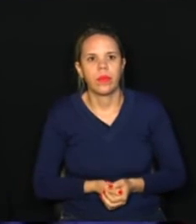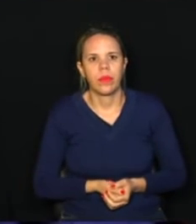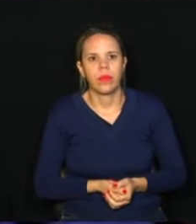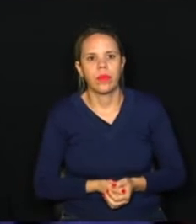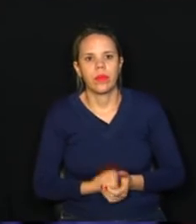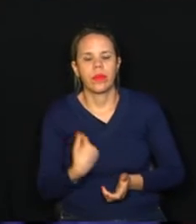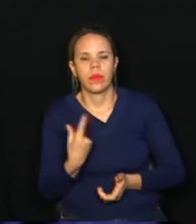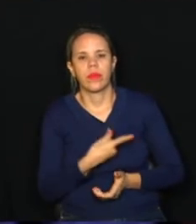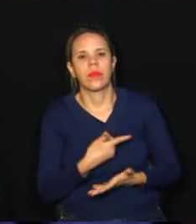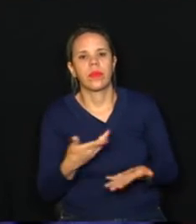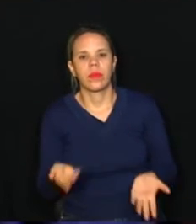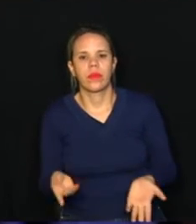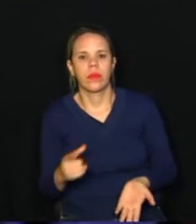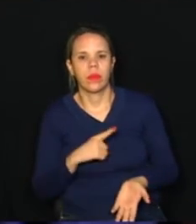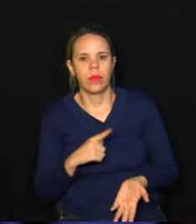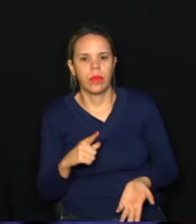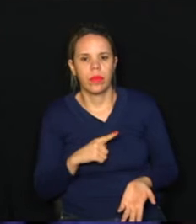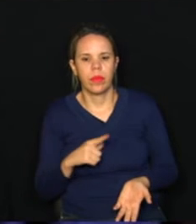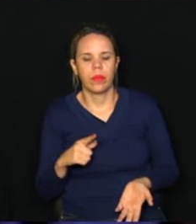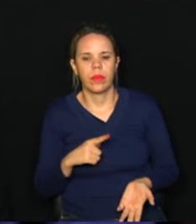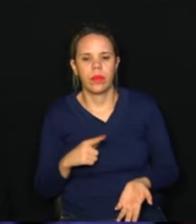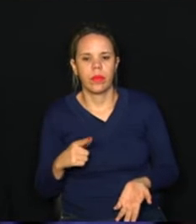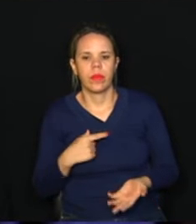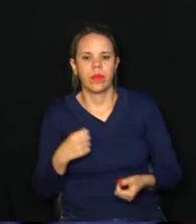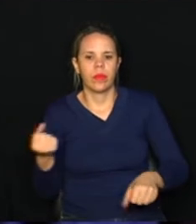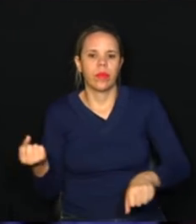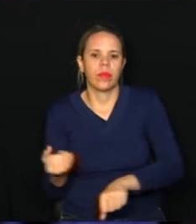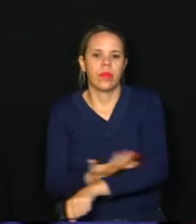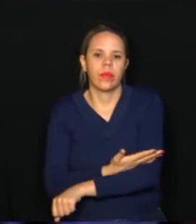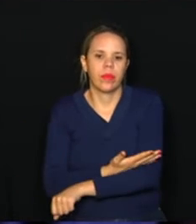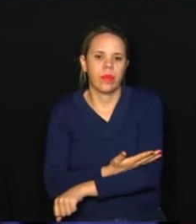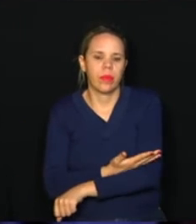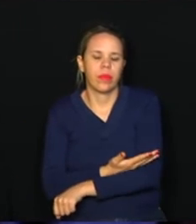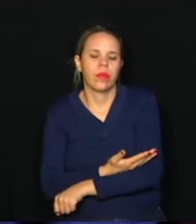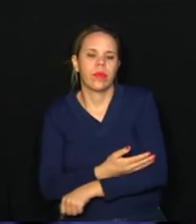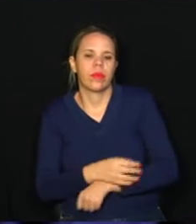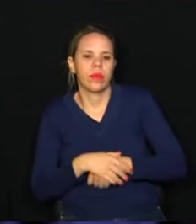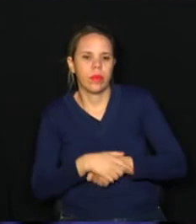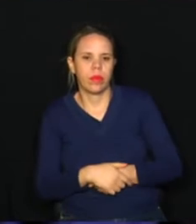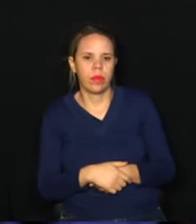todos nós temos a emoção